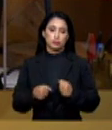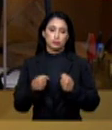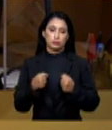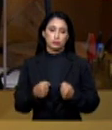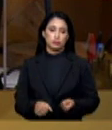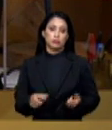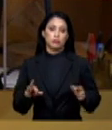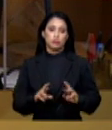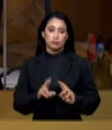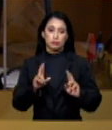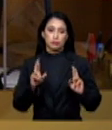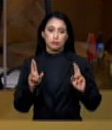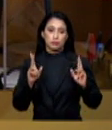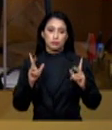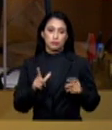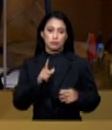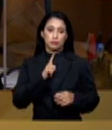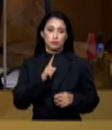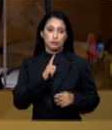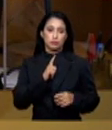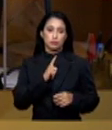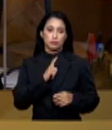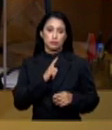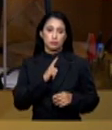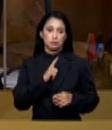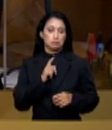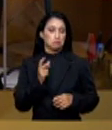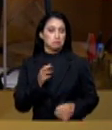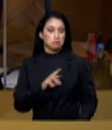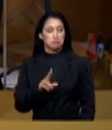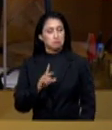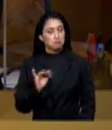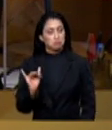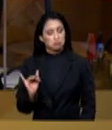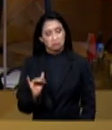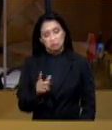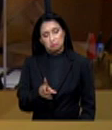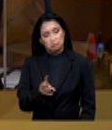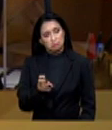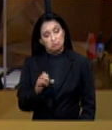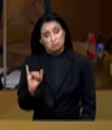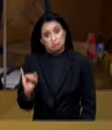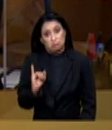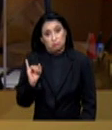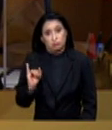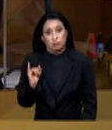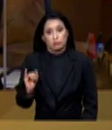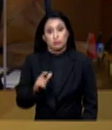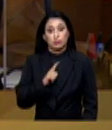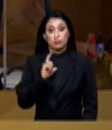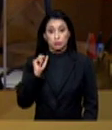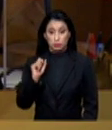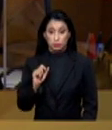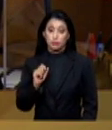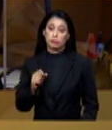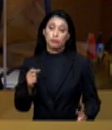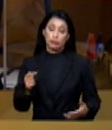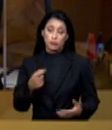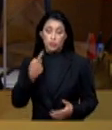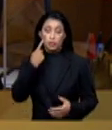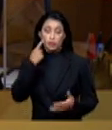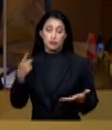do contrário e fato eles se tornam desinteressantes e por isso esse isolacionismo levou os